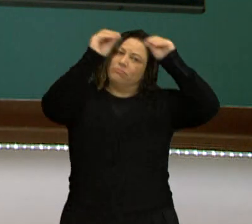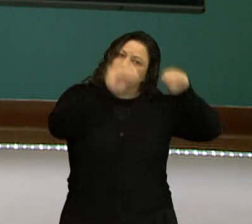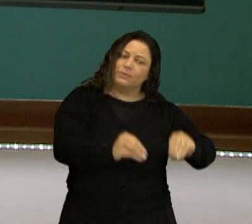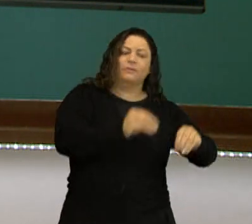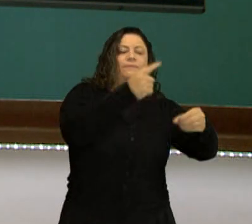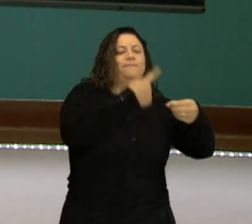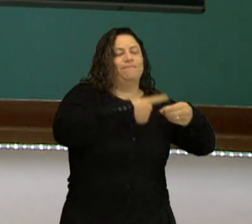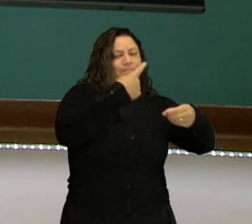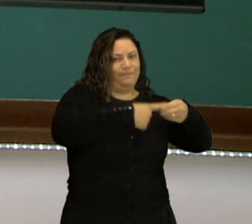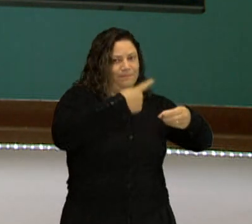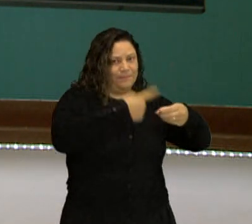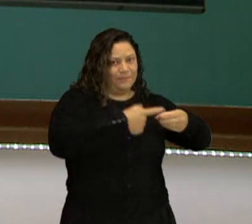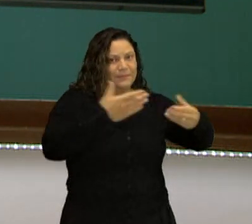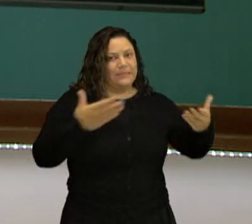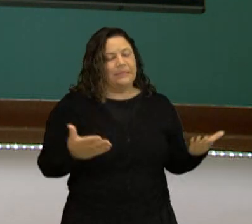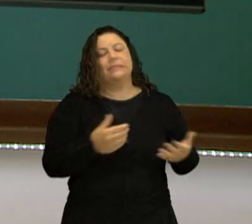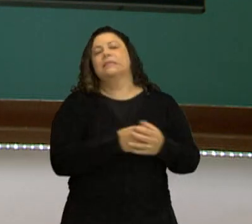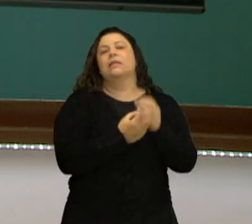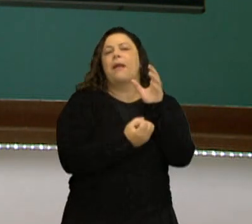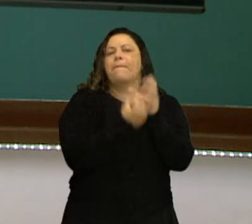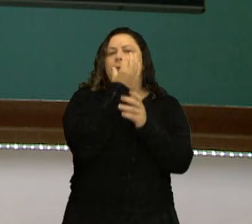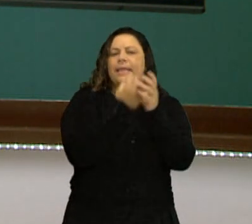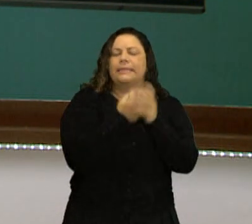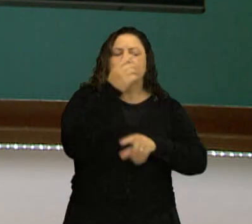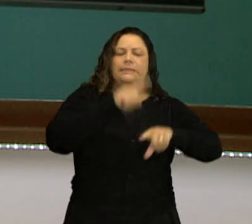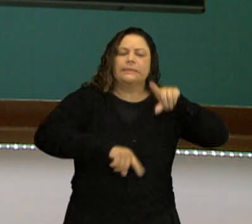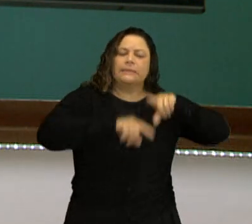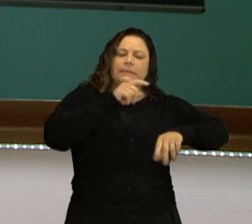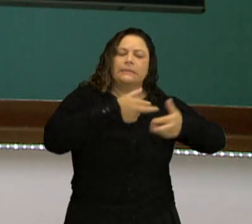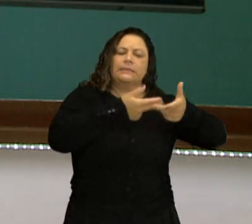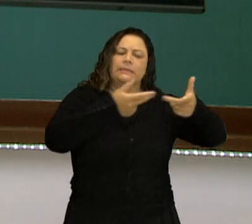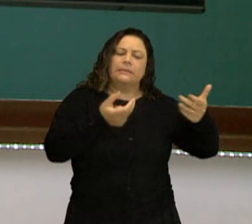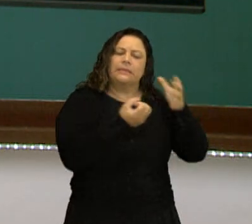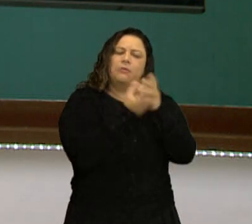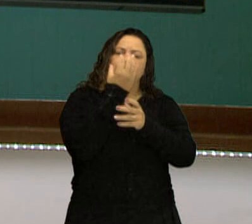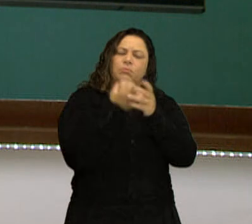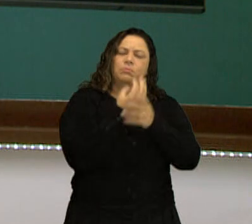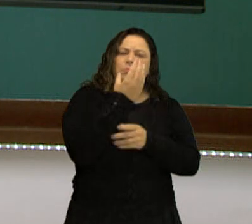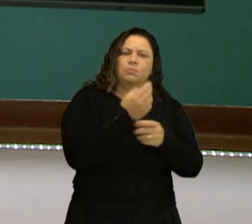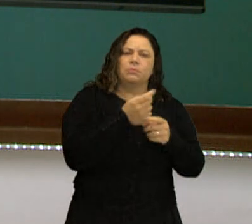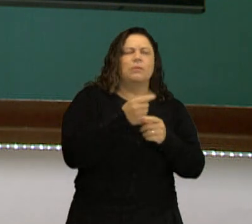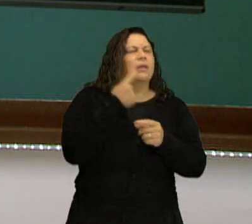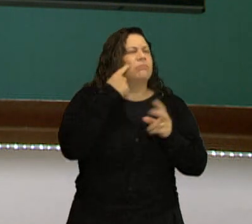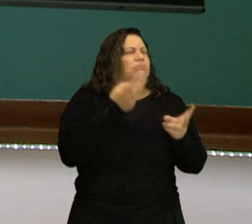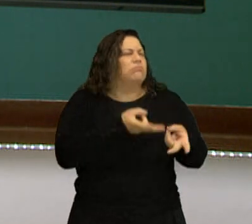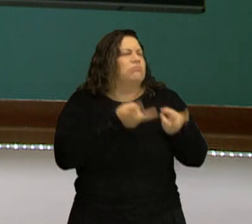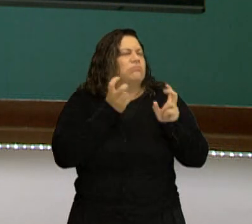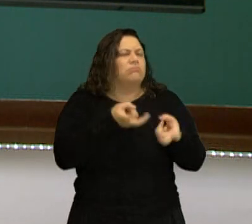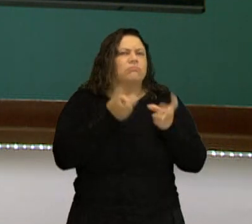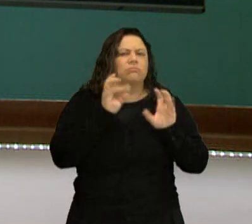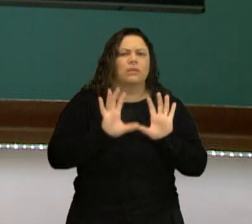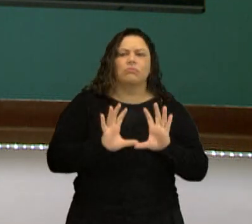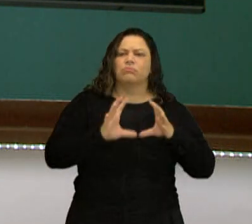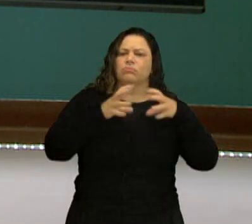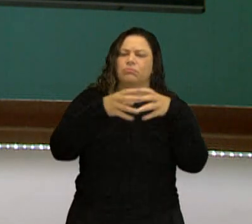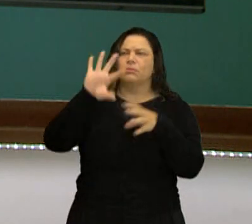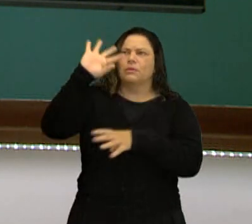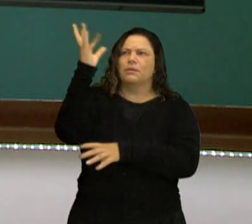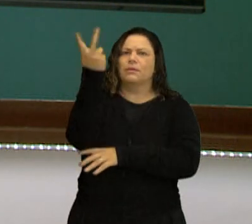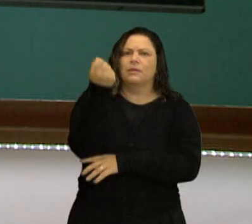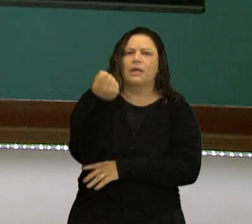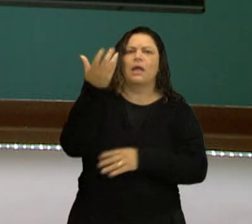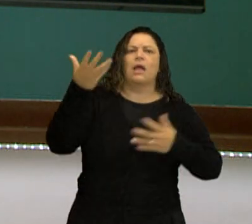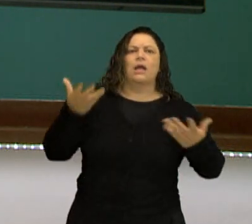para a cidade, eles passam a produzir e eles percebem que, se eles se reunirem em uma associação,